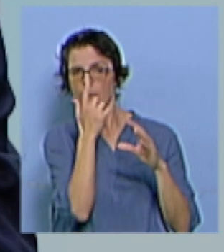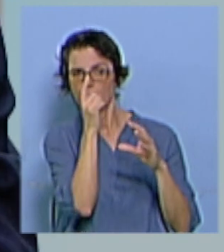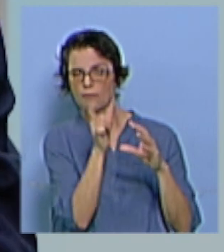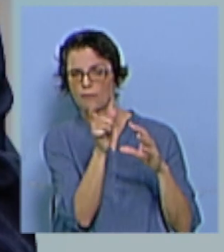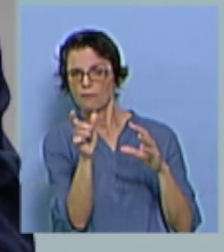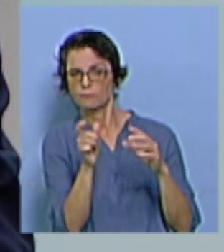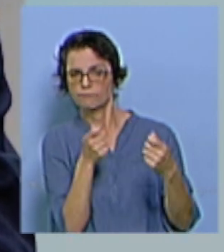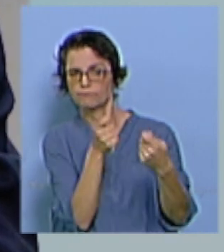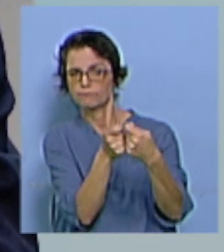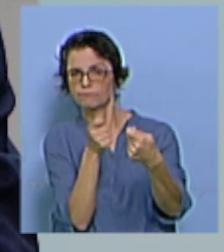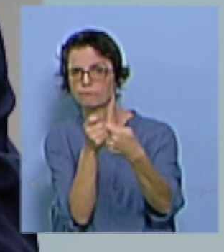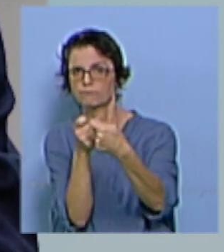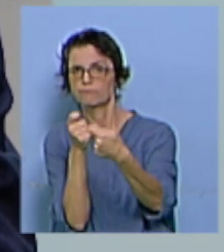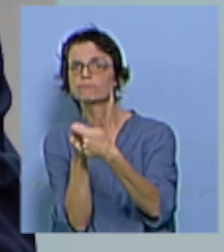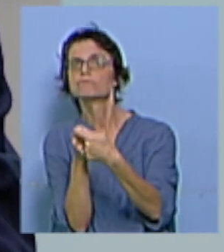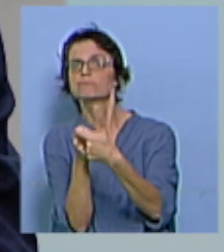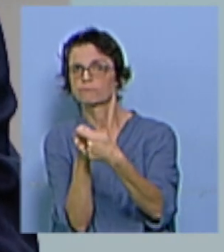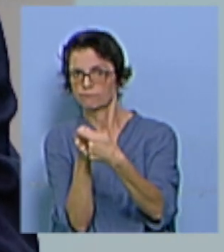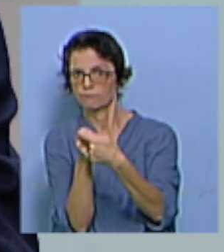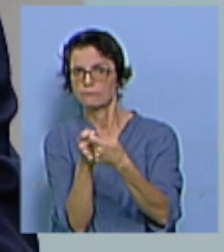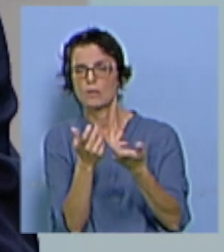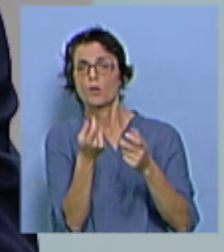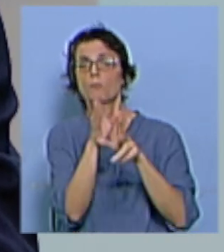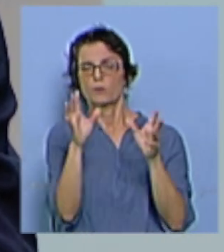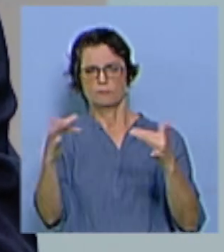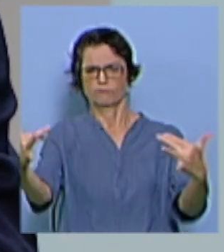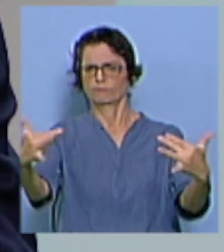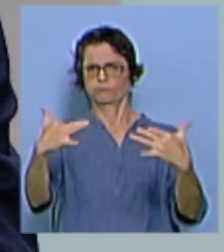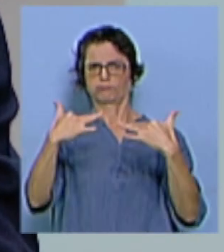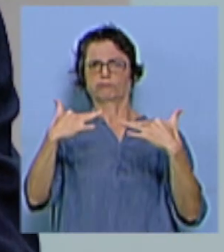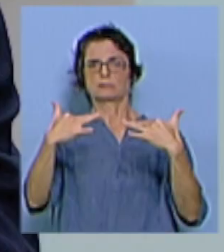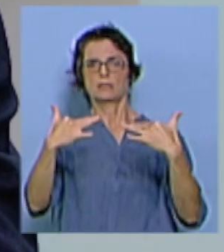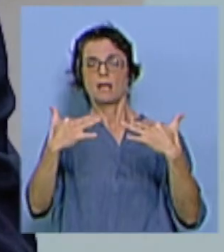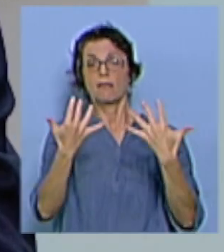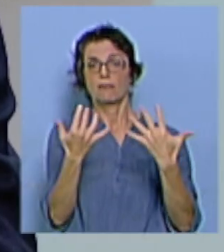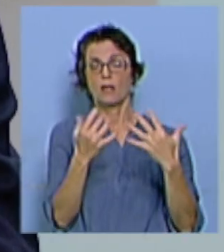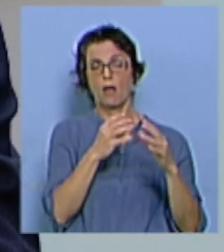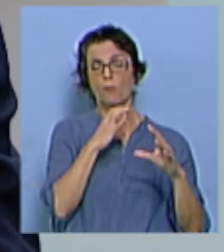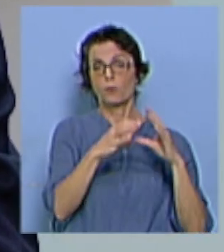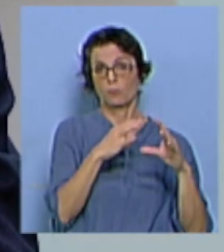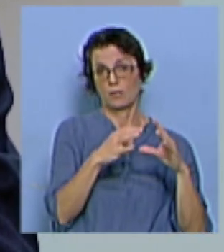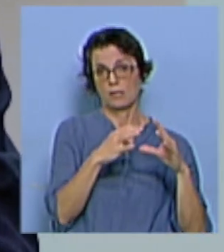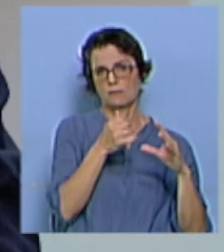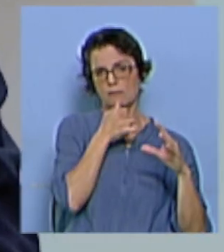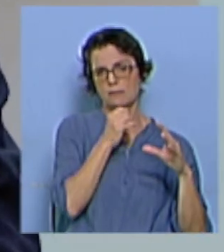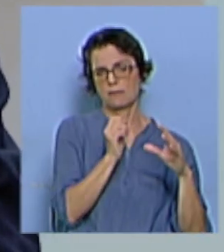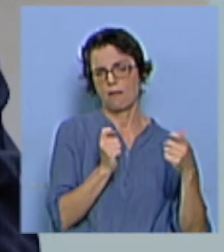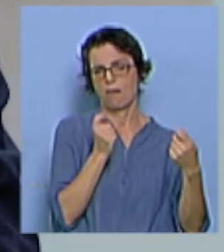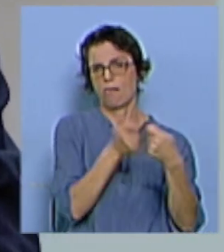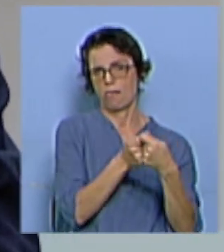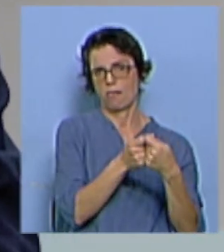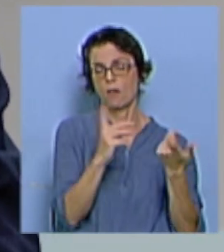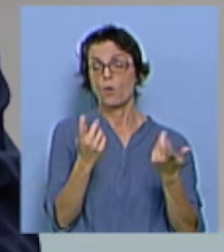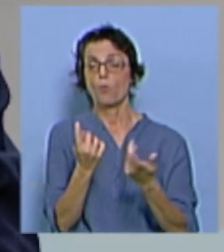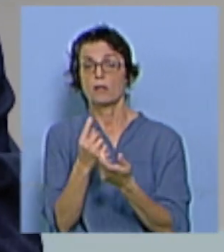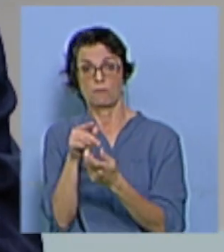falava para as multidões, falava de uma maneira, quando falava para as pessoas simples, falava de outra maneira, quando estava em privado